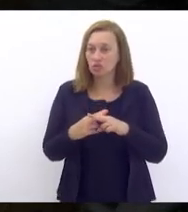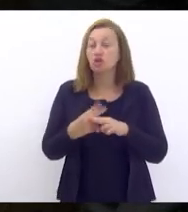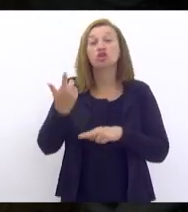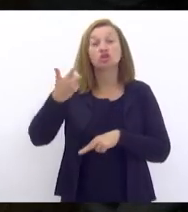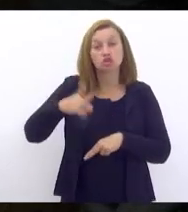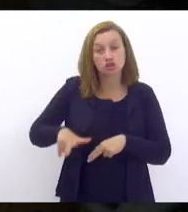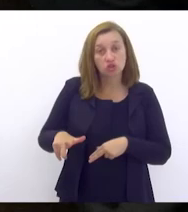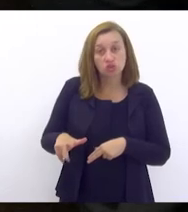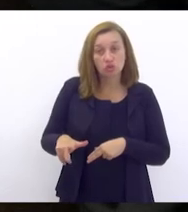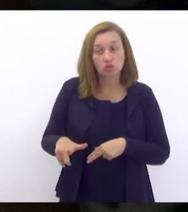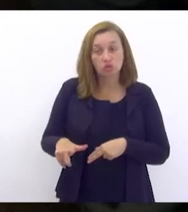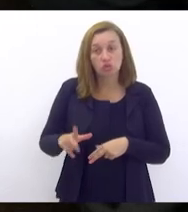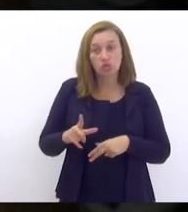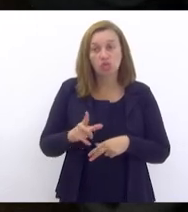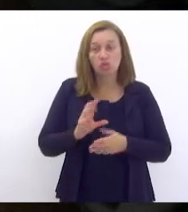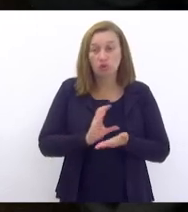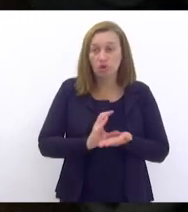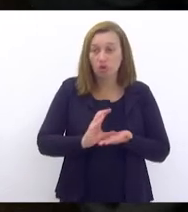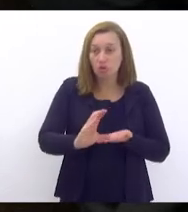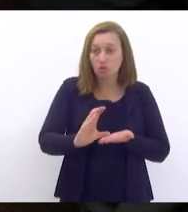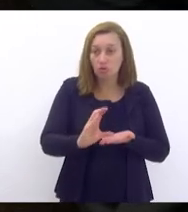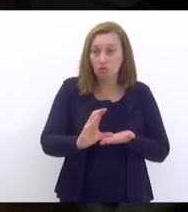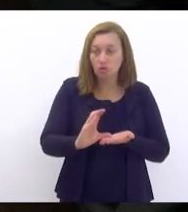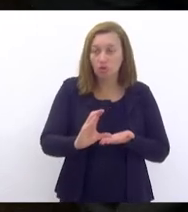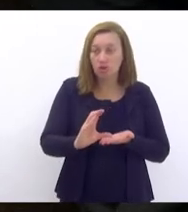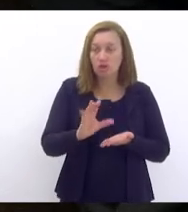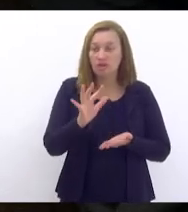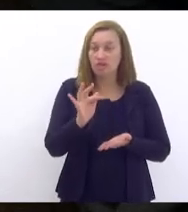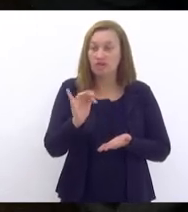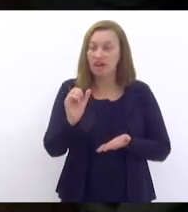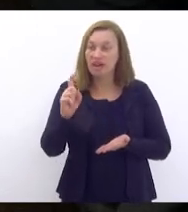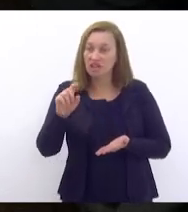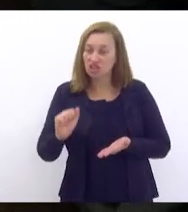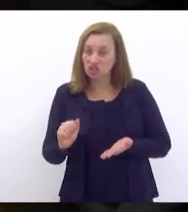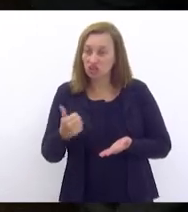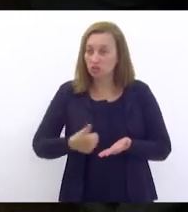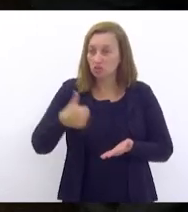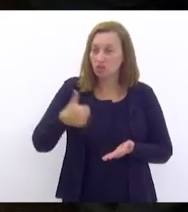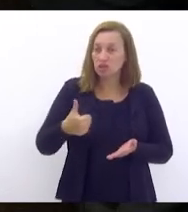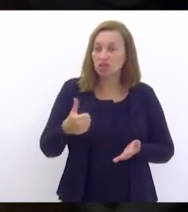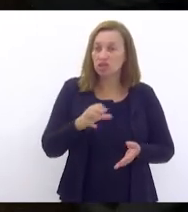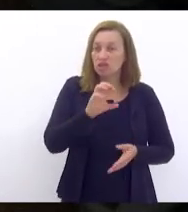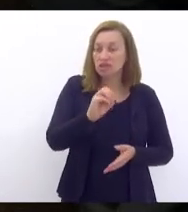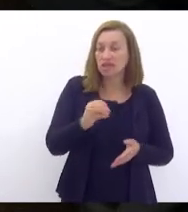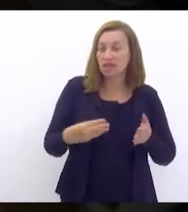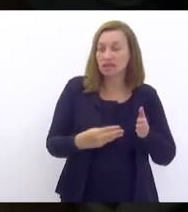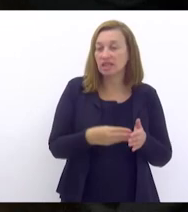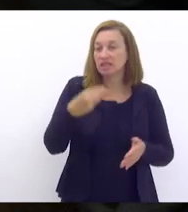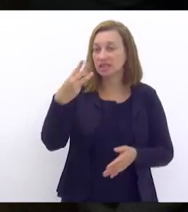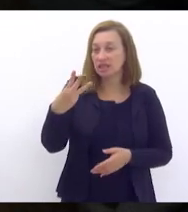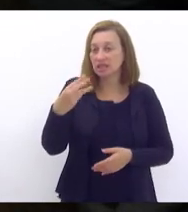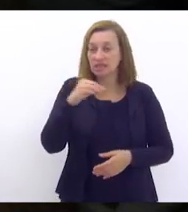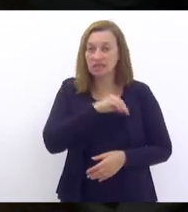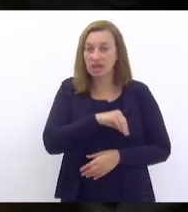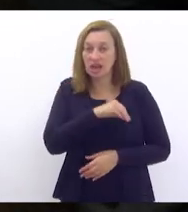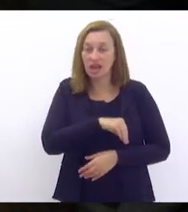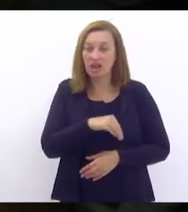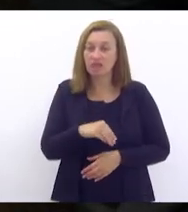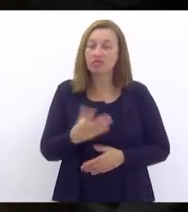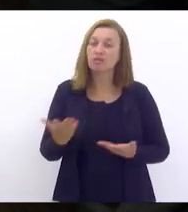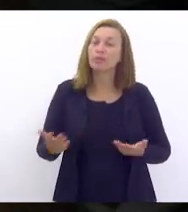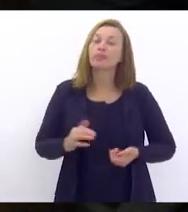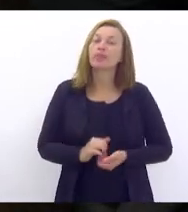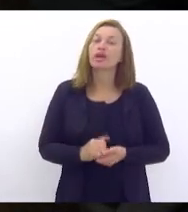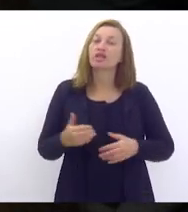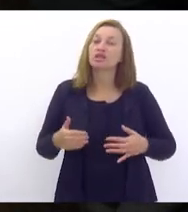novo aportar recursos na faixa 1 para quem ganha de 0 a 3 salários mínimos, a gente abre de novo a